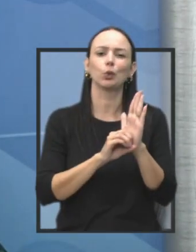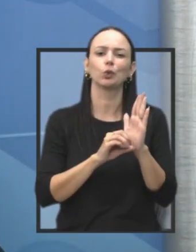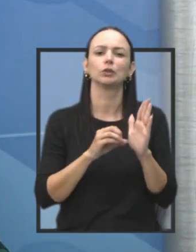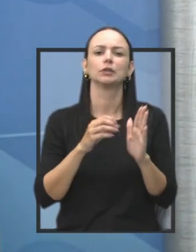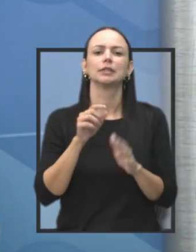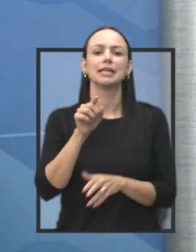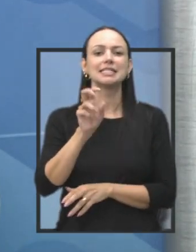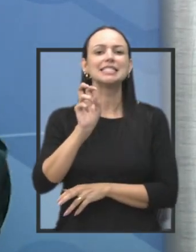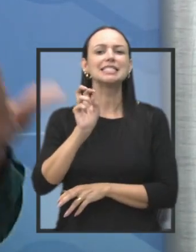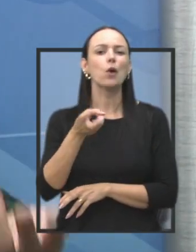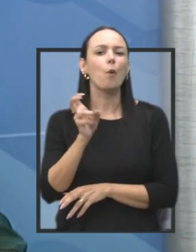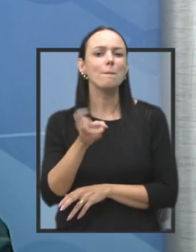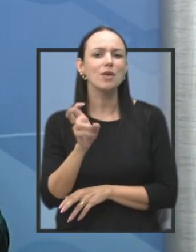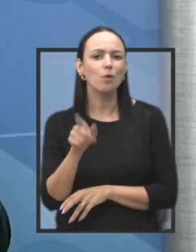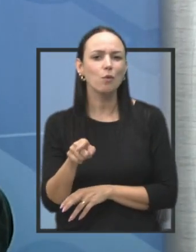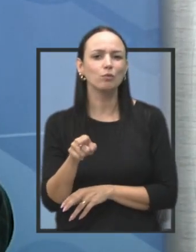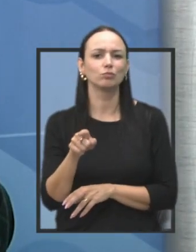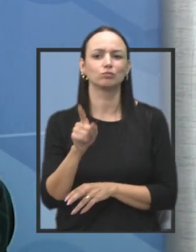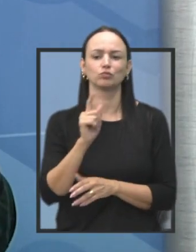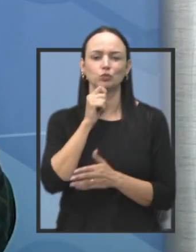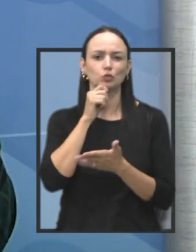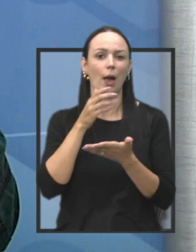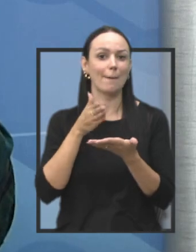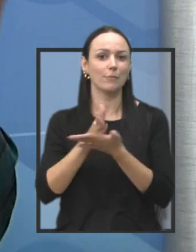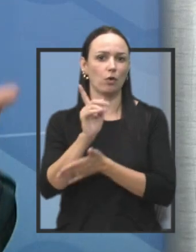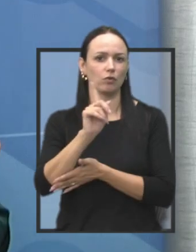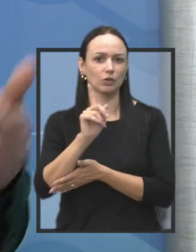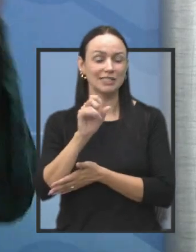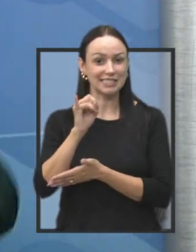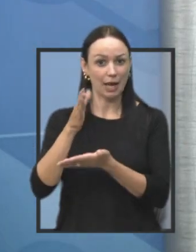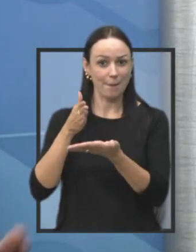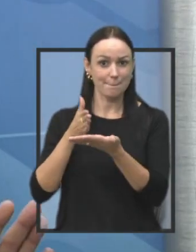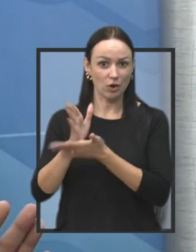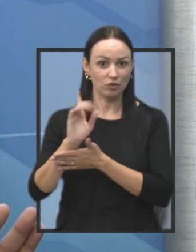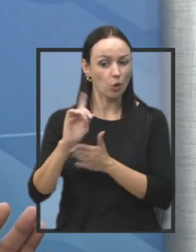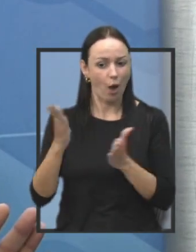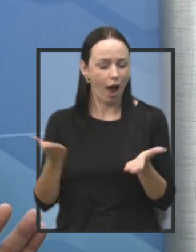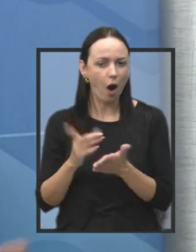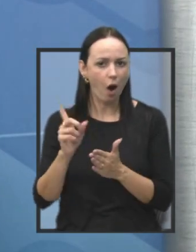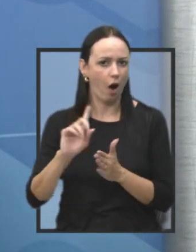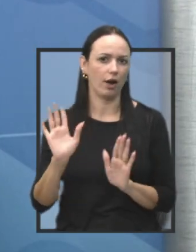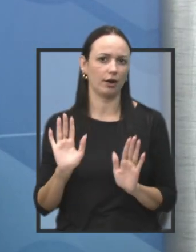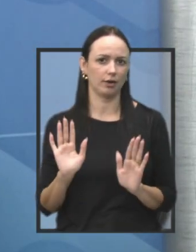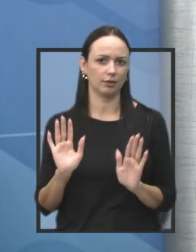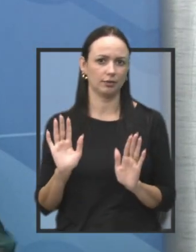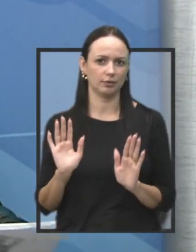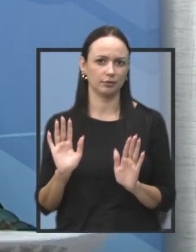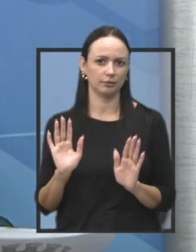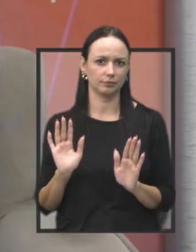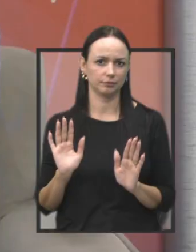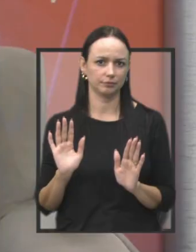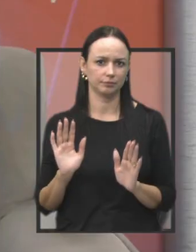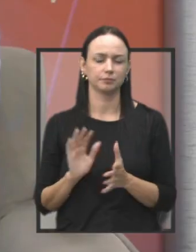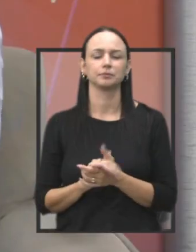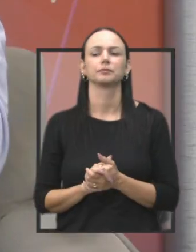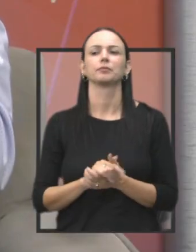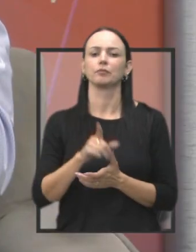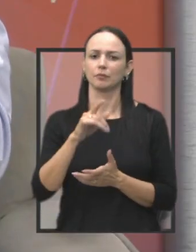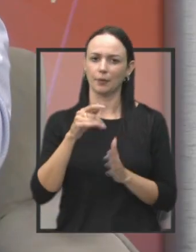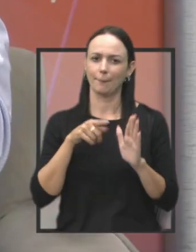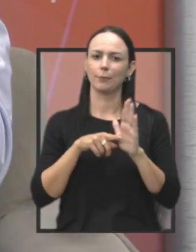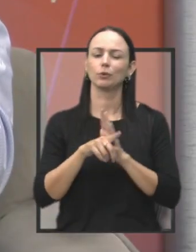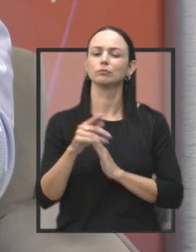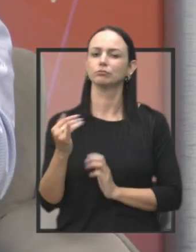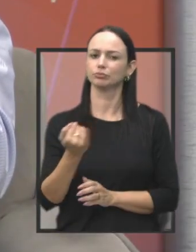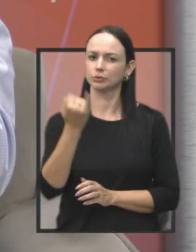5 mil que ainda não foi aprovado e, se for aprovado, não é para agora ainda, né? Super oportuna essa